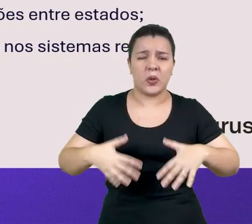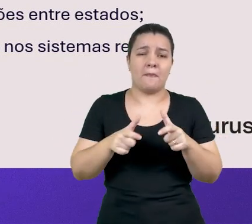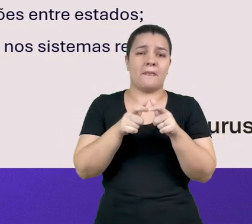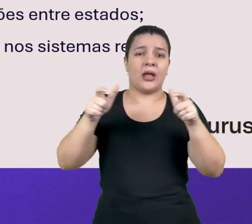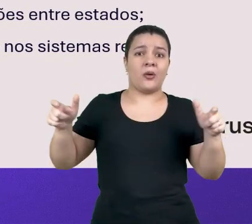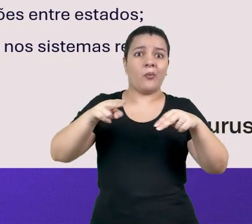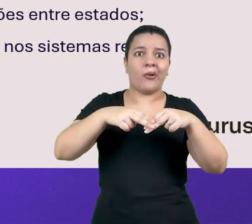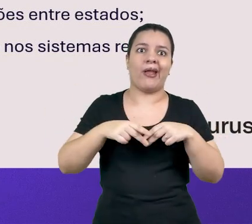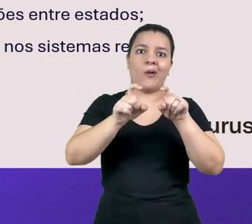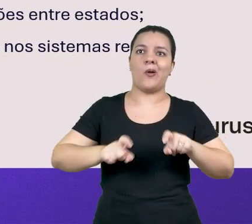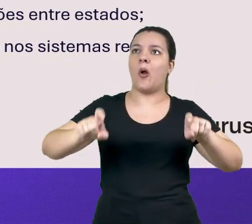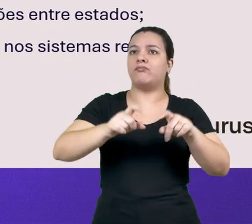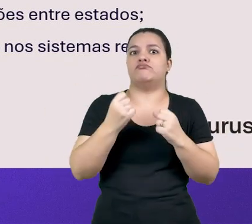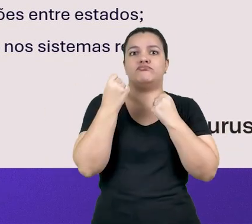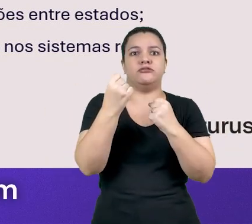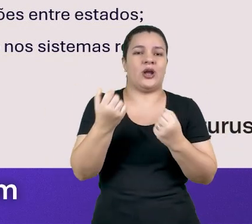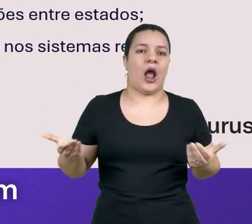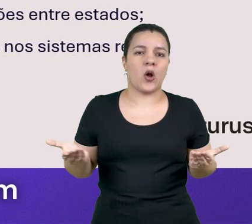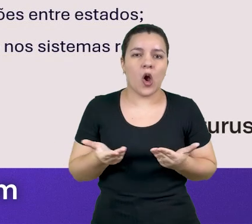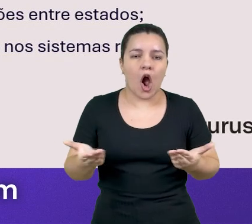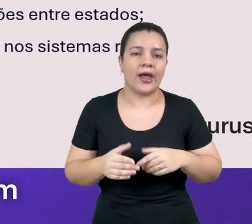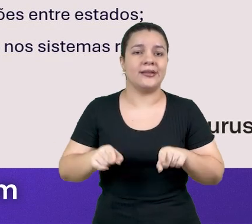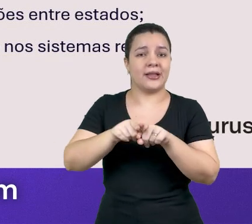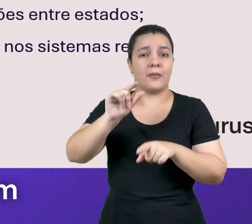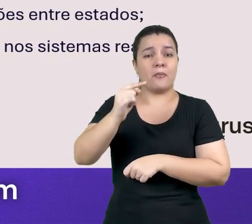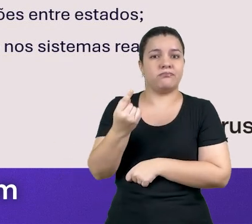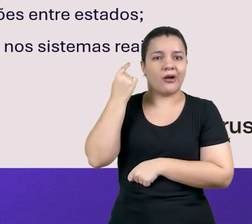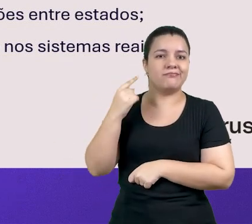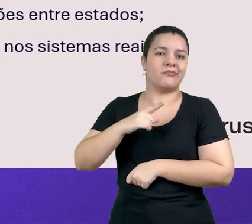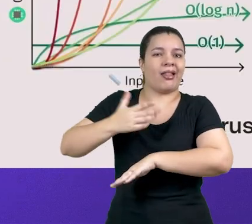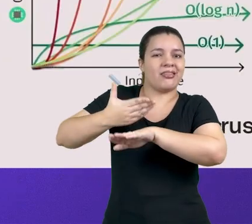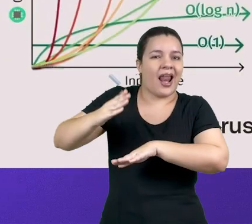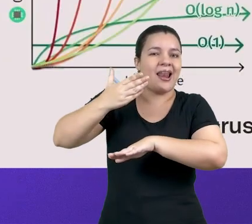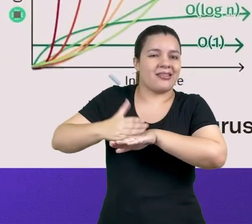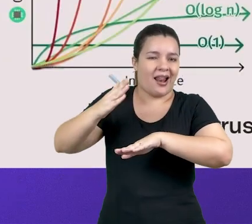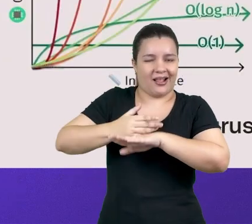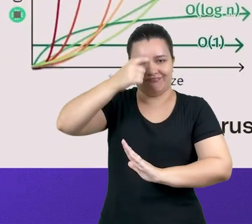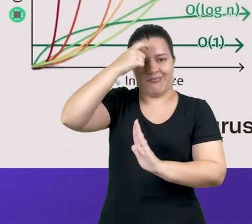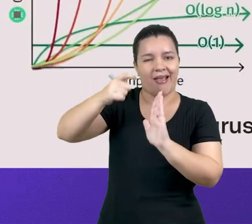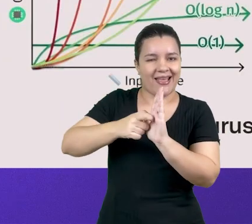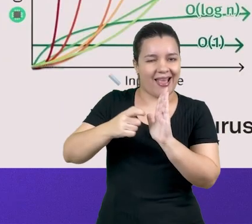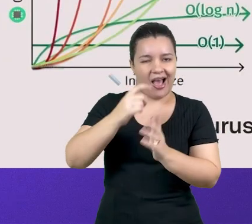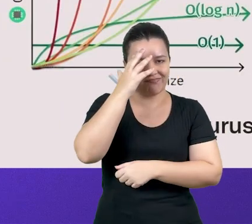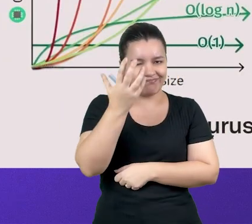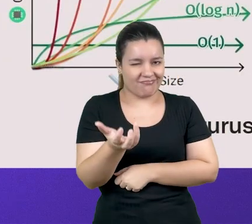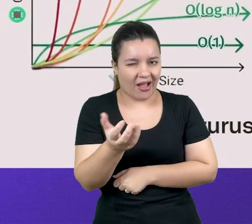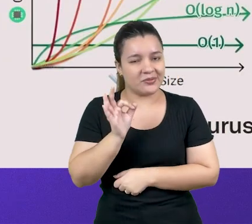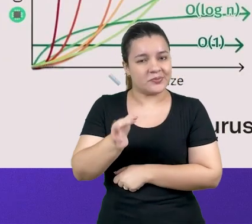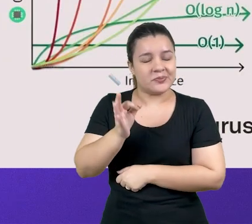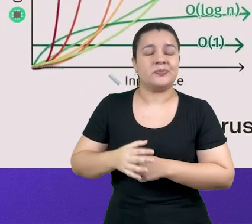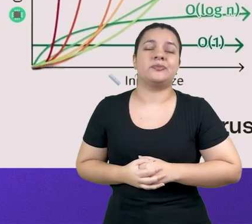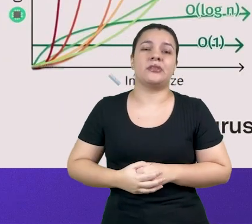aos computadores de alto desempenho e, mais recentemente, com a aprendizagem de máquina. Bom, mas